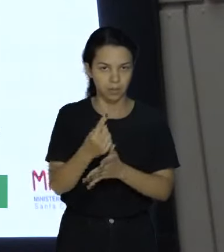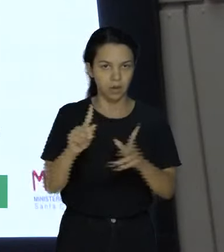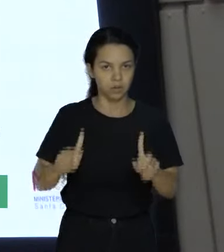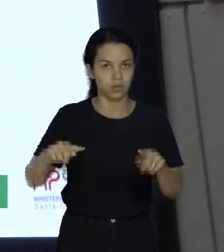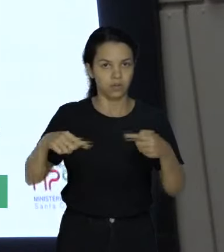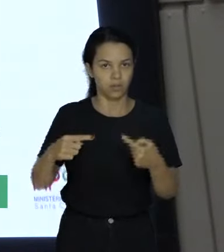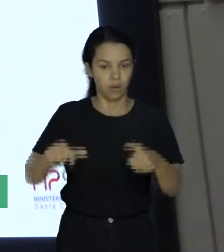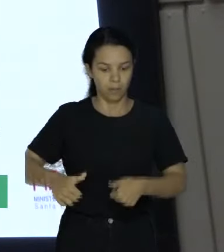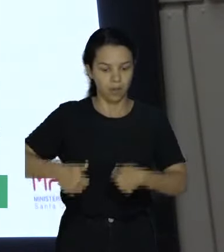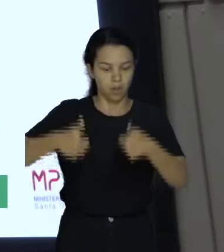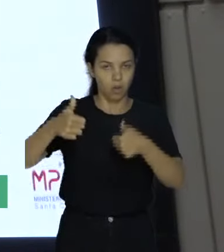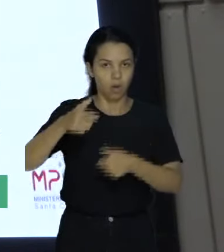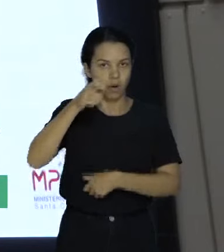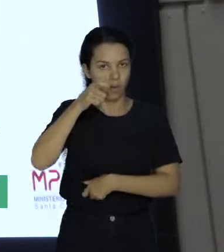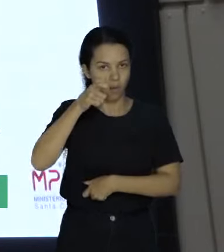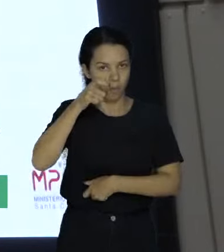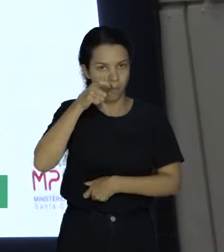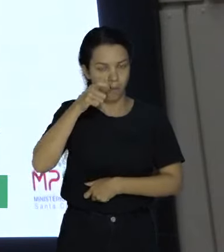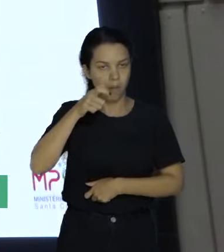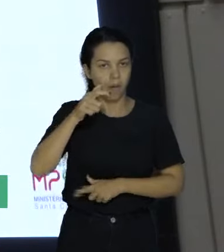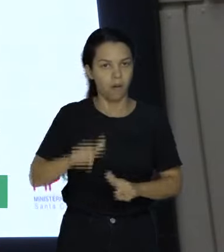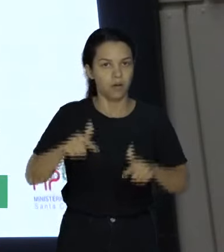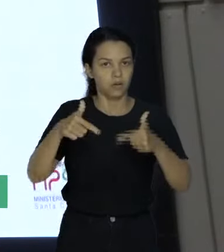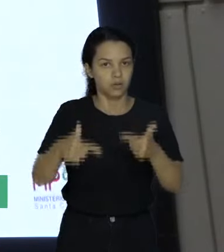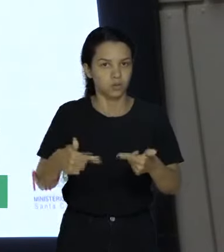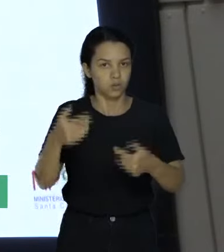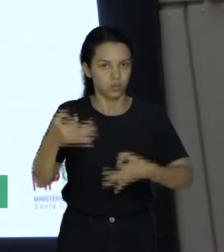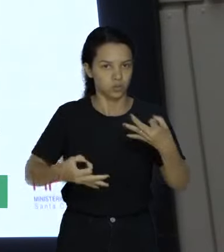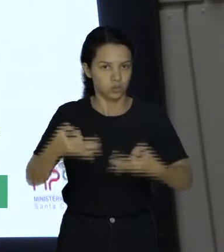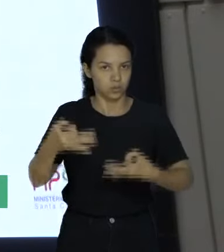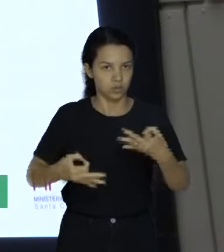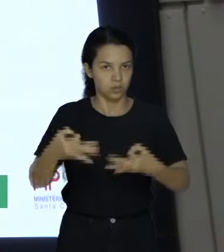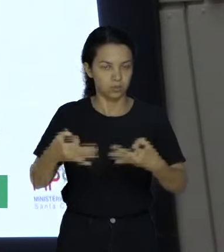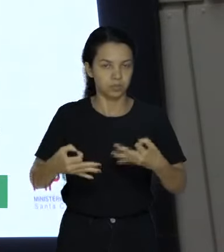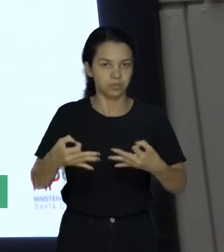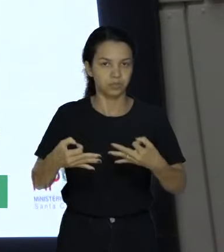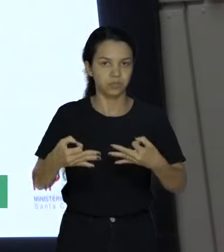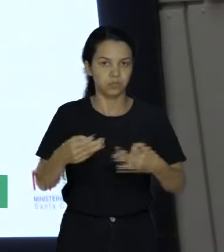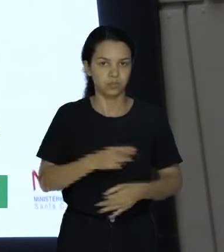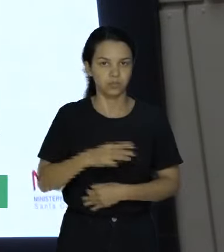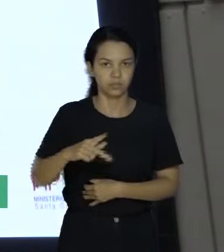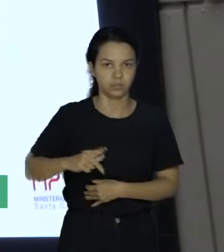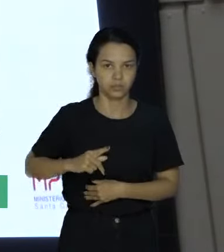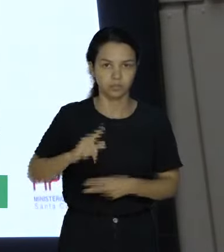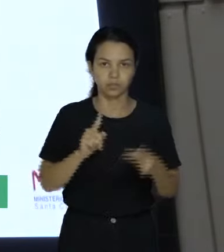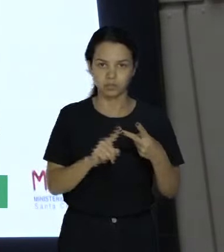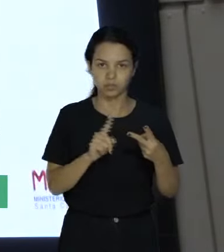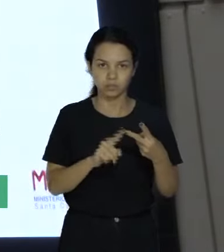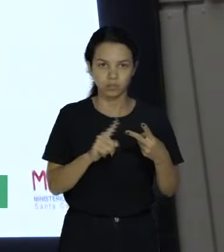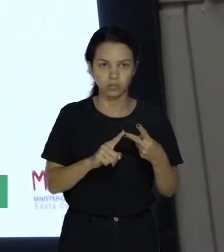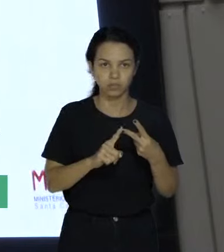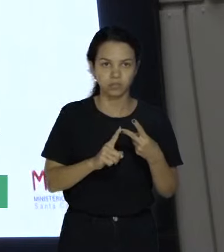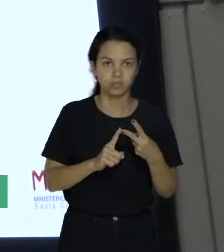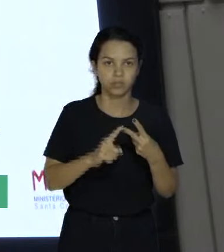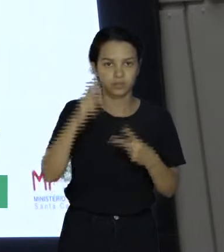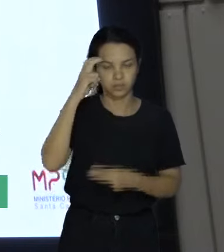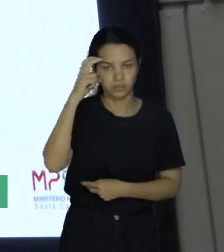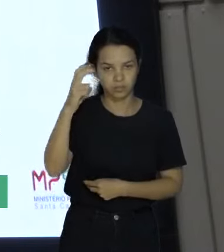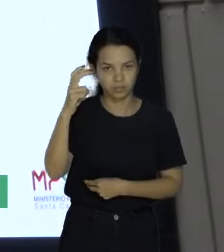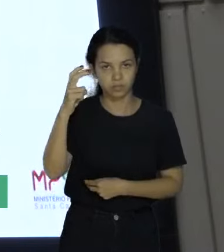no acompanhamento das soluções das ações judiciais do Ministério Público o segundo desafio inteligência na elaboração de peças